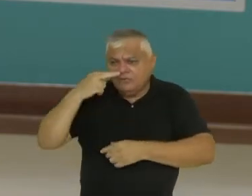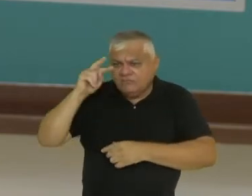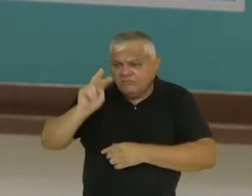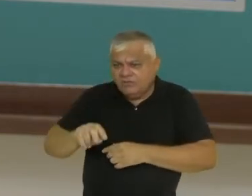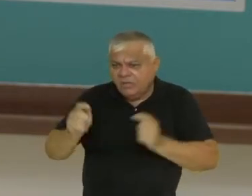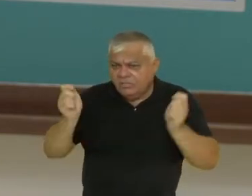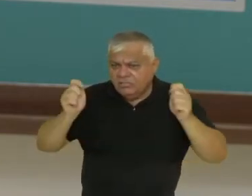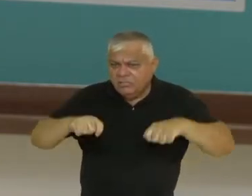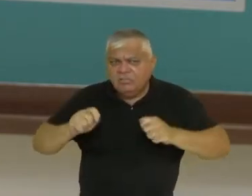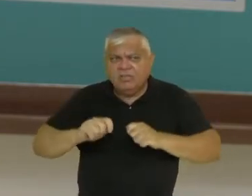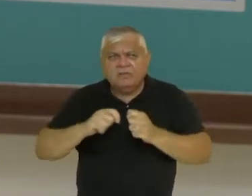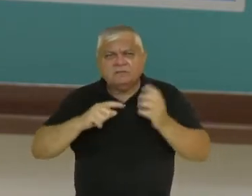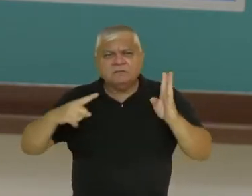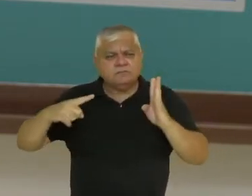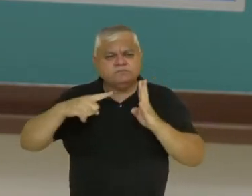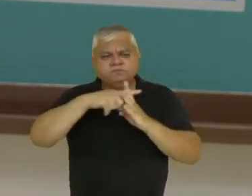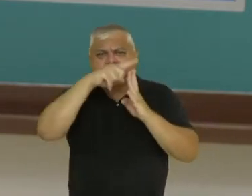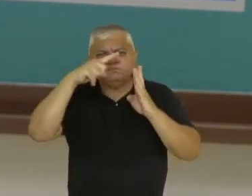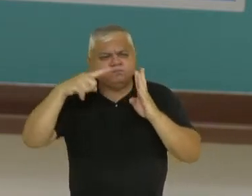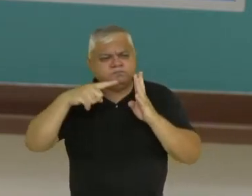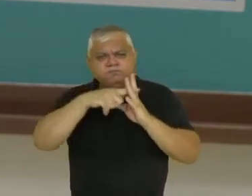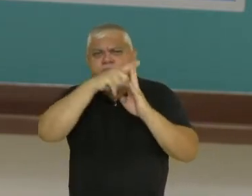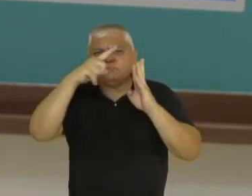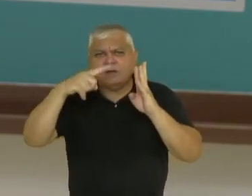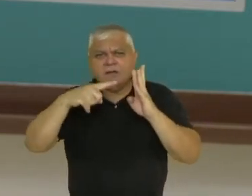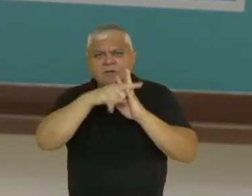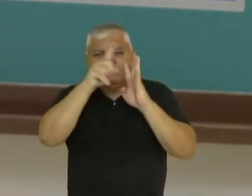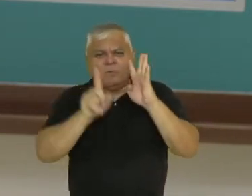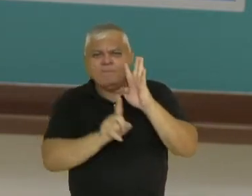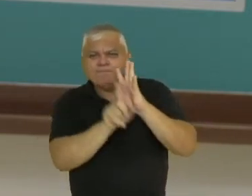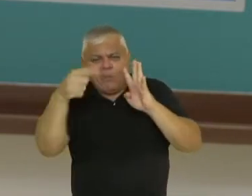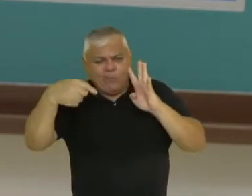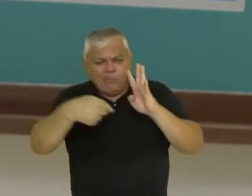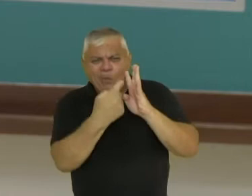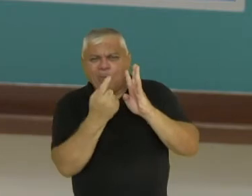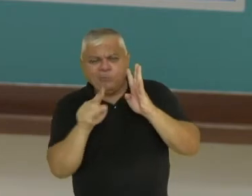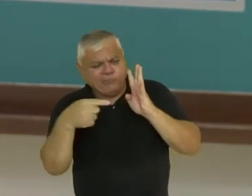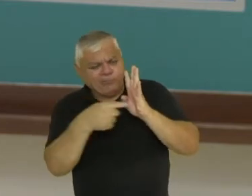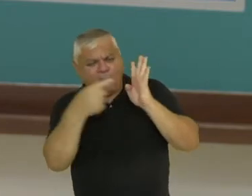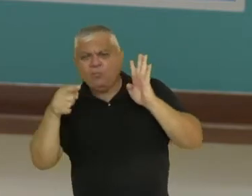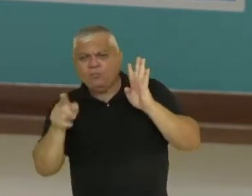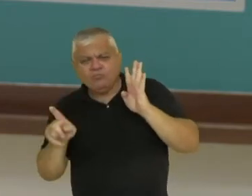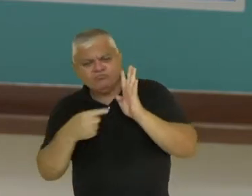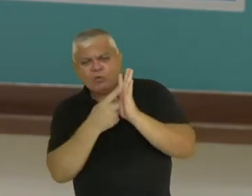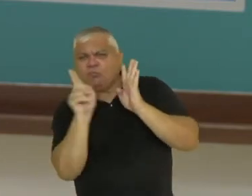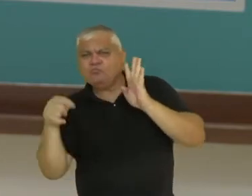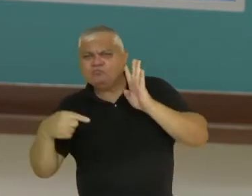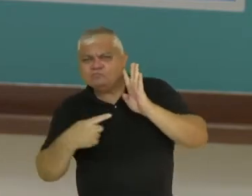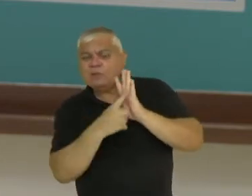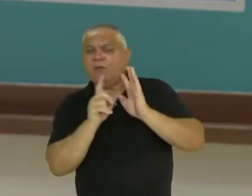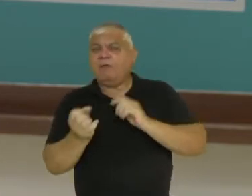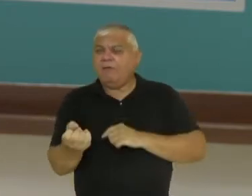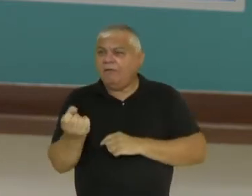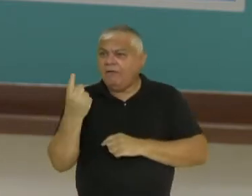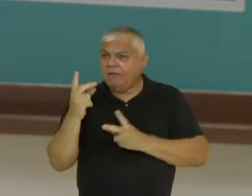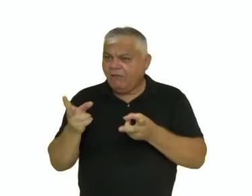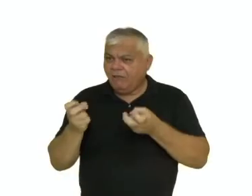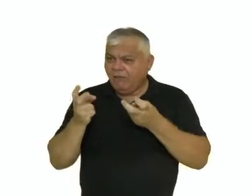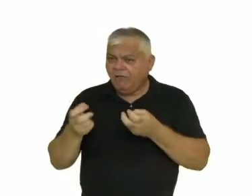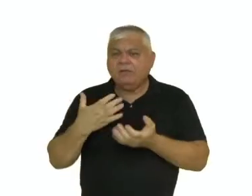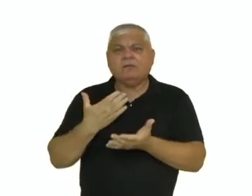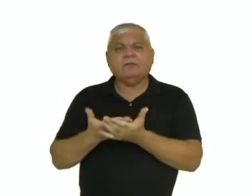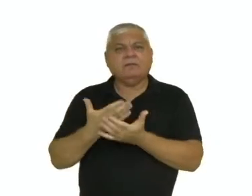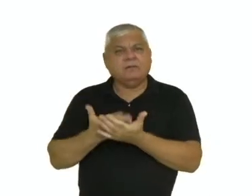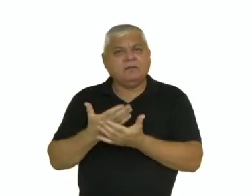né, em vãos aí, onde não tinha nenhum tipo de repulsão ou atração e começou a fazer as marcações. Então o experimento constitui